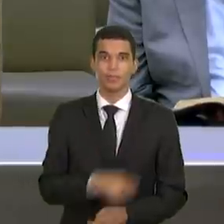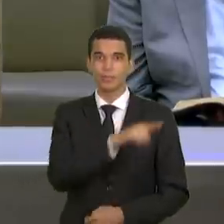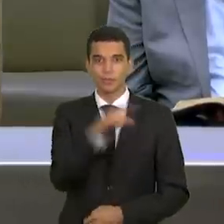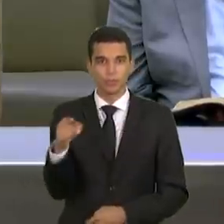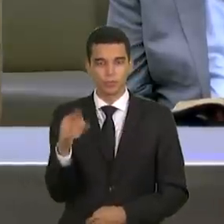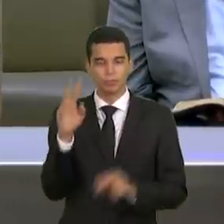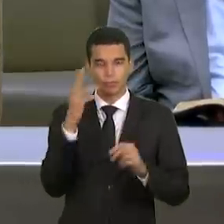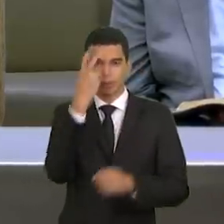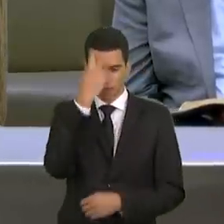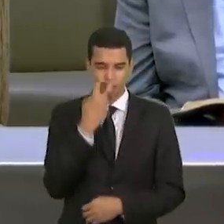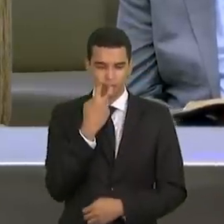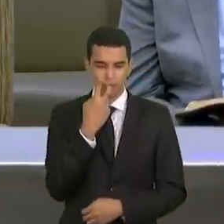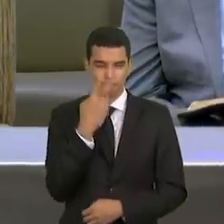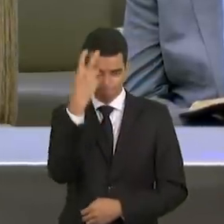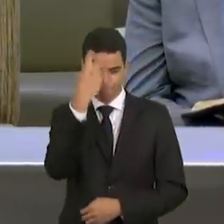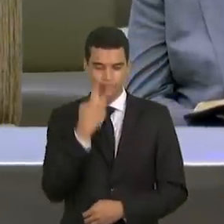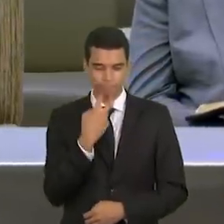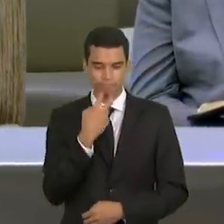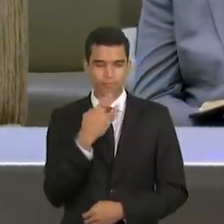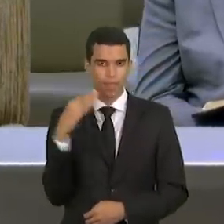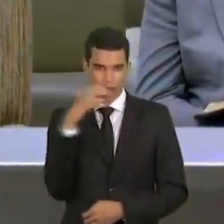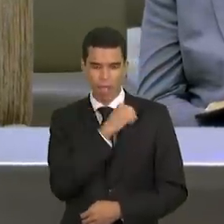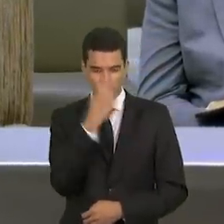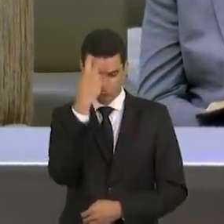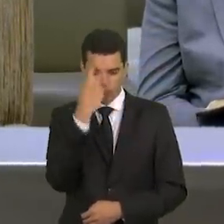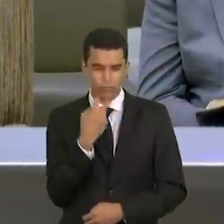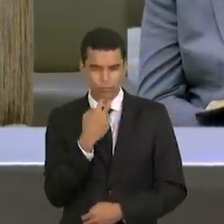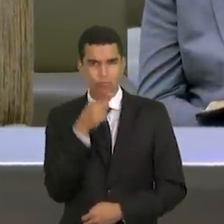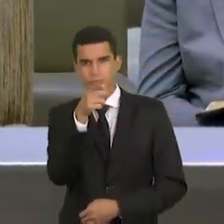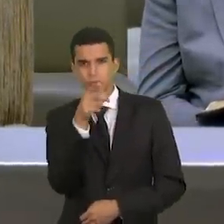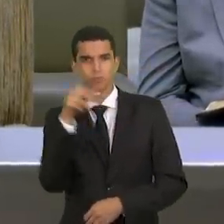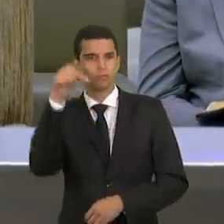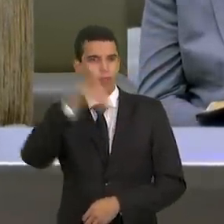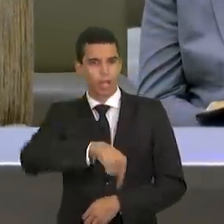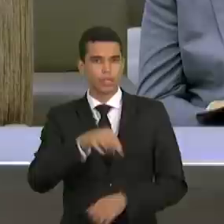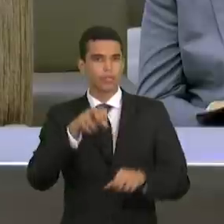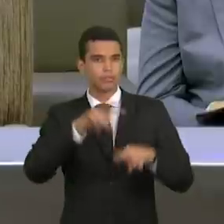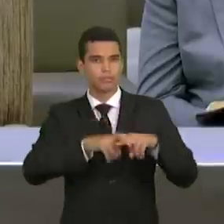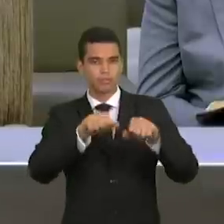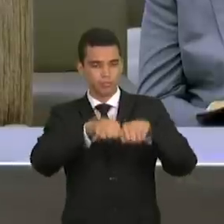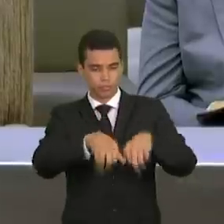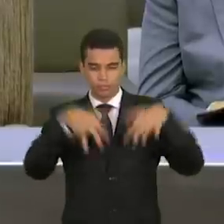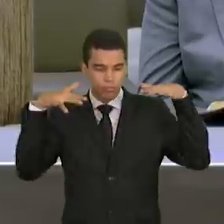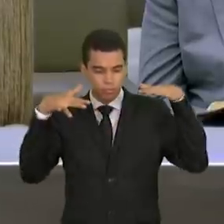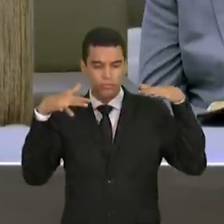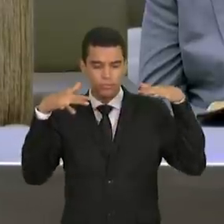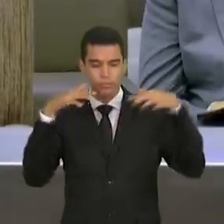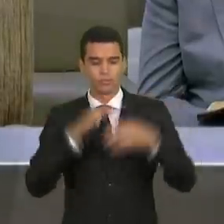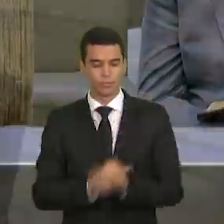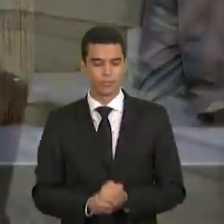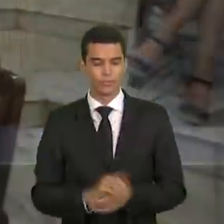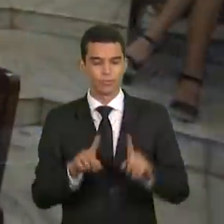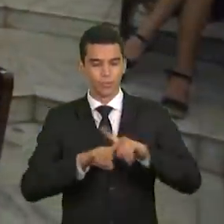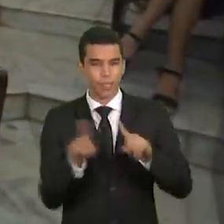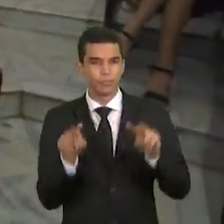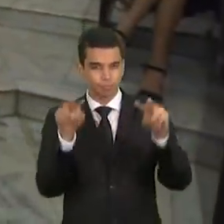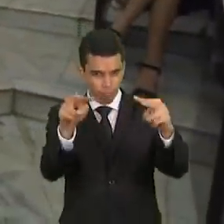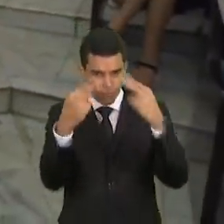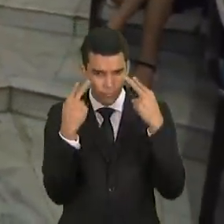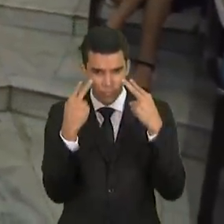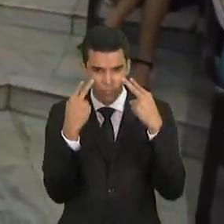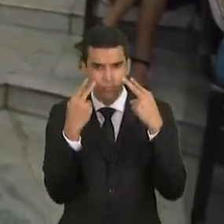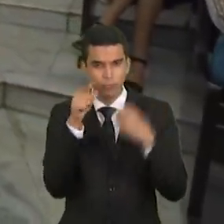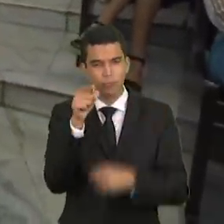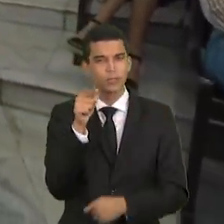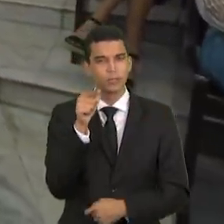Por favor, por favor. Você que está na galeria, você que está aqui, feche os seus olhos e olhe para